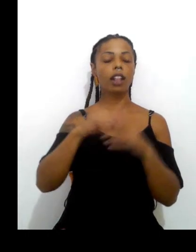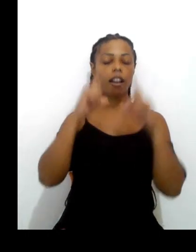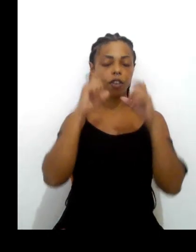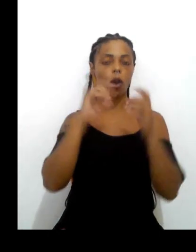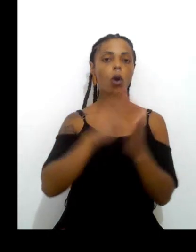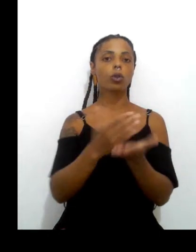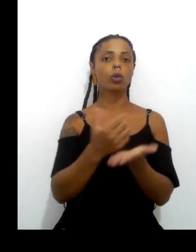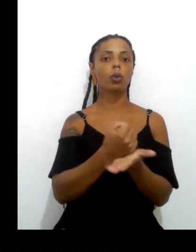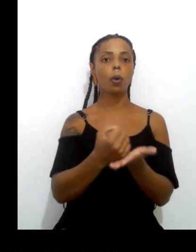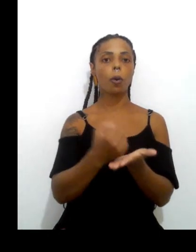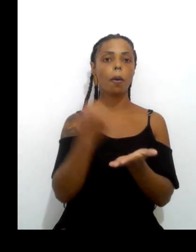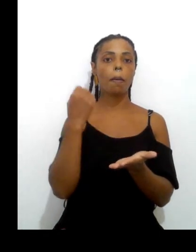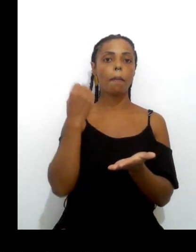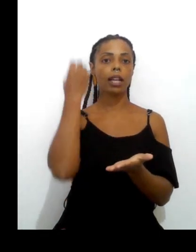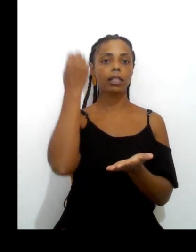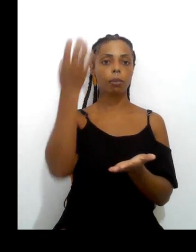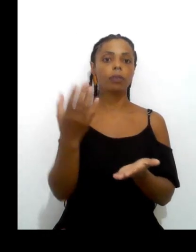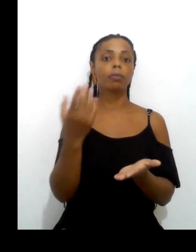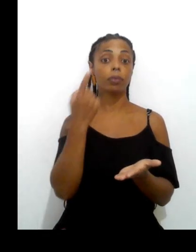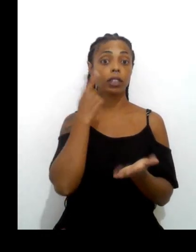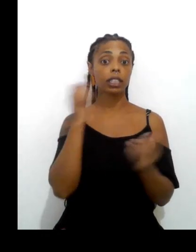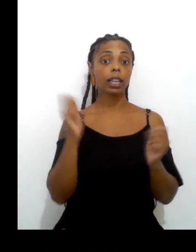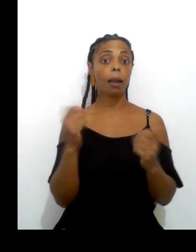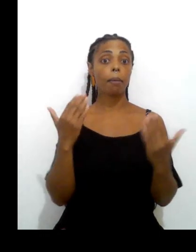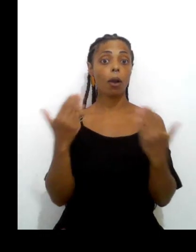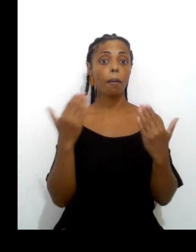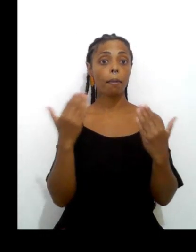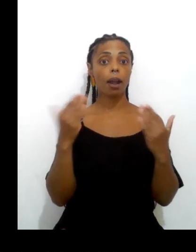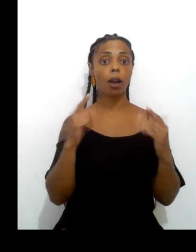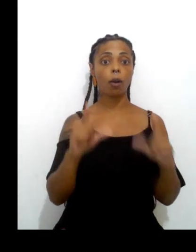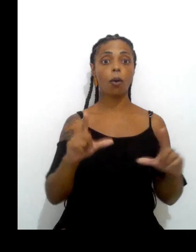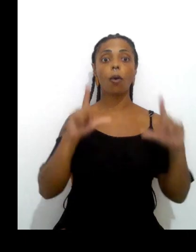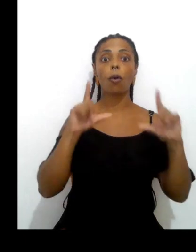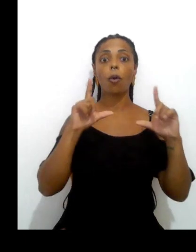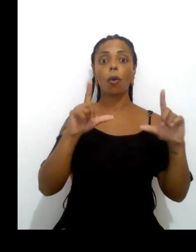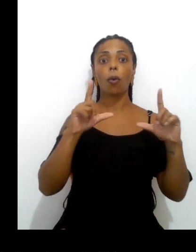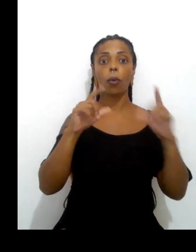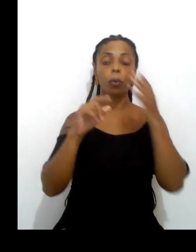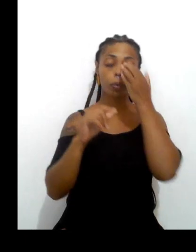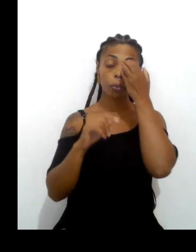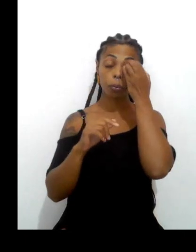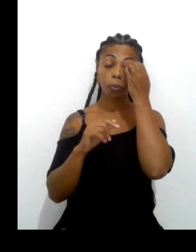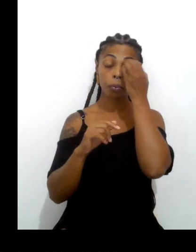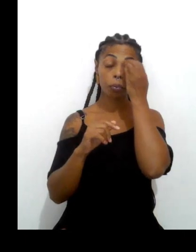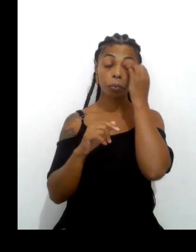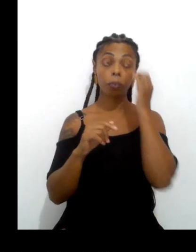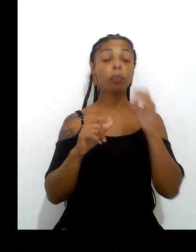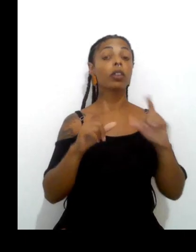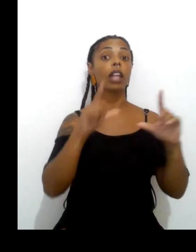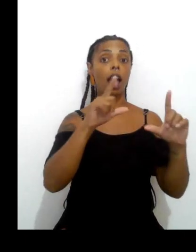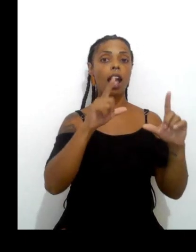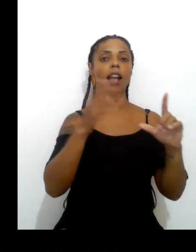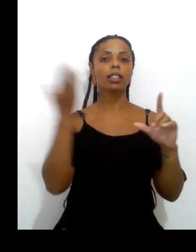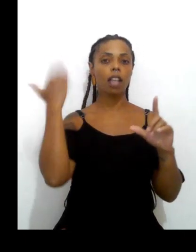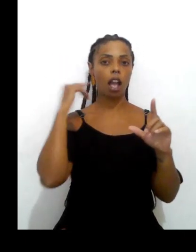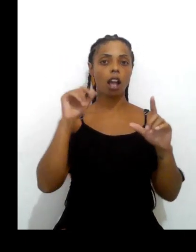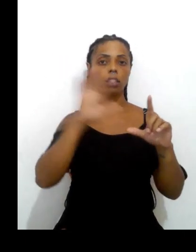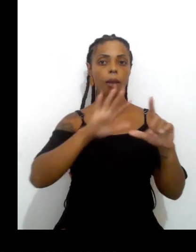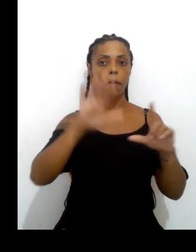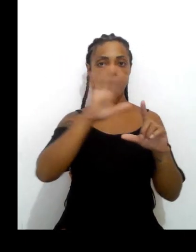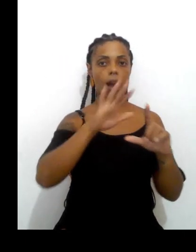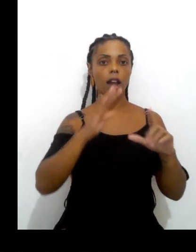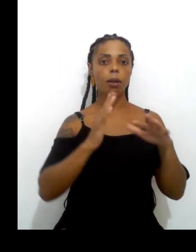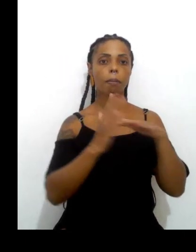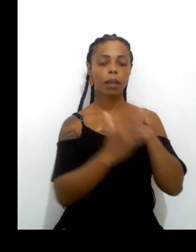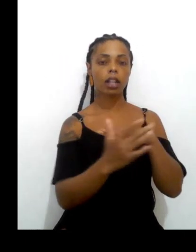o cartaz com a placa 40 do livro de entrevistas de Silvestre onde aparecem as